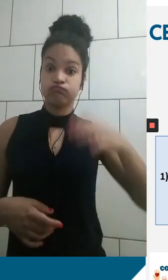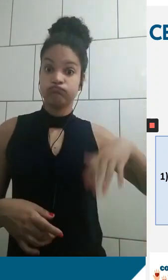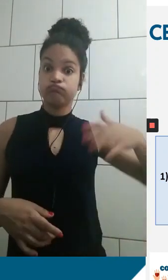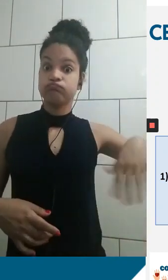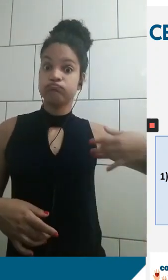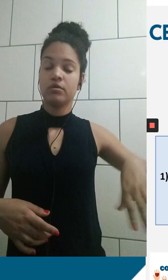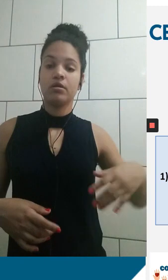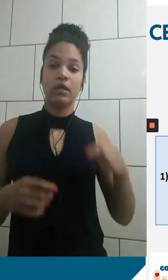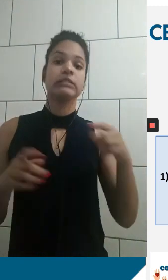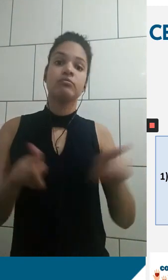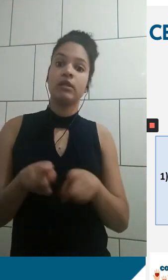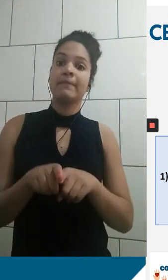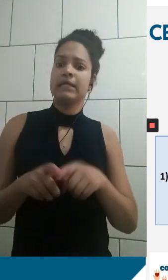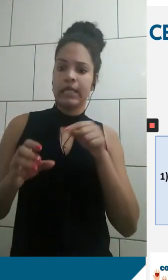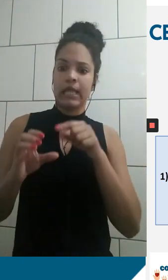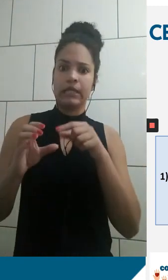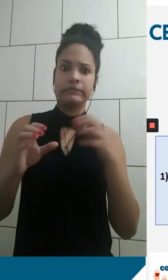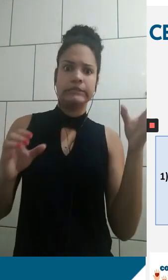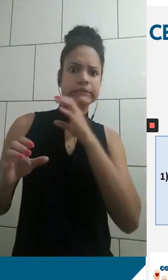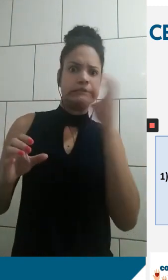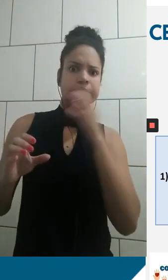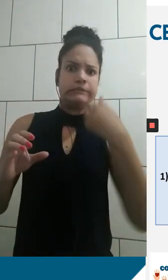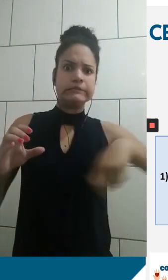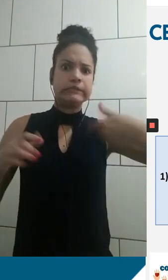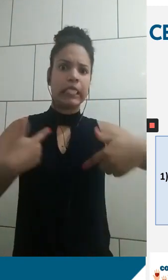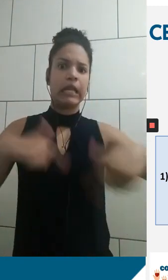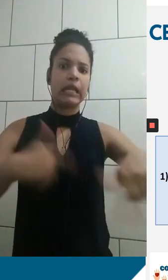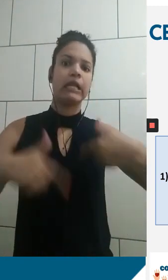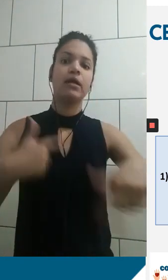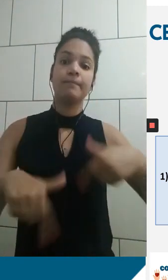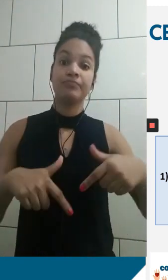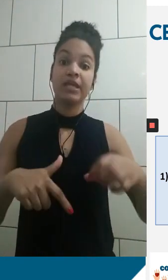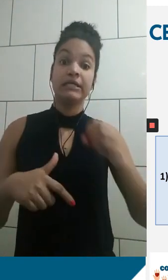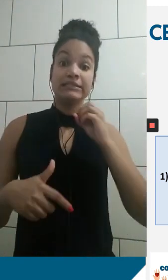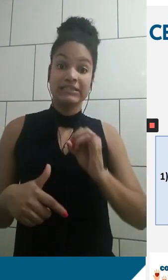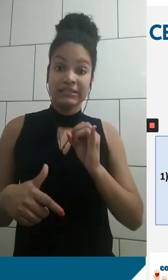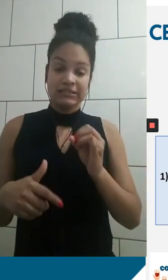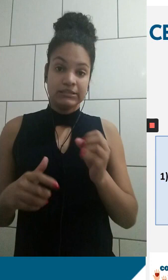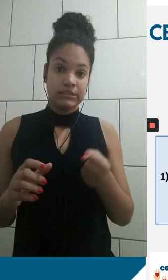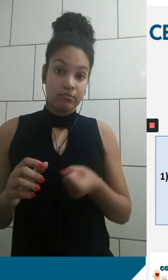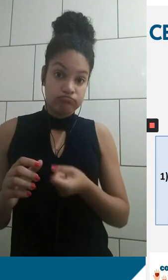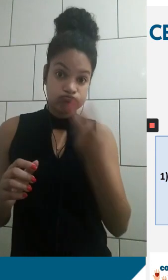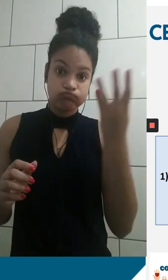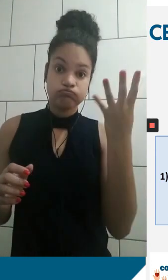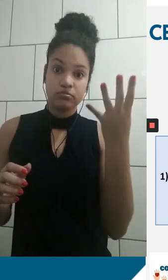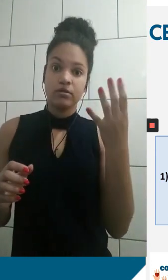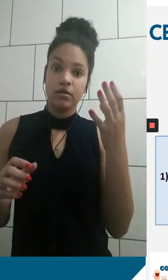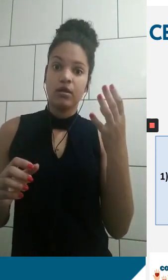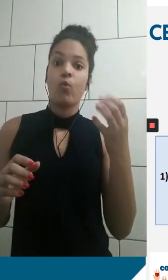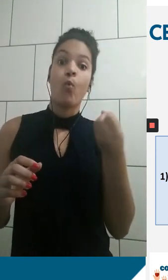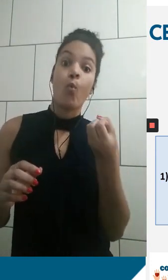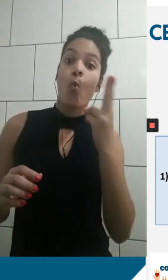reação. Então, se você aumenta a concentração de substratos, se você diminui a concentração de substratos, o que acontece com